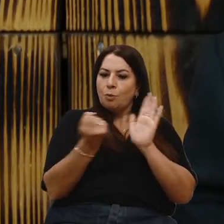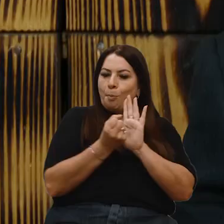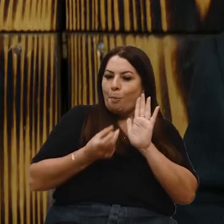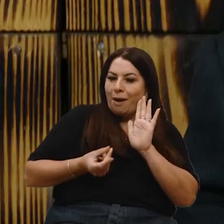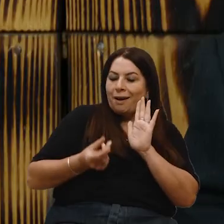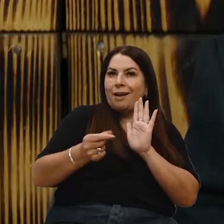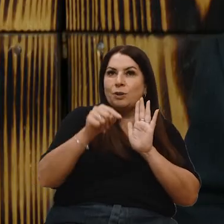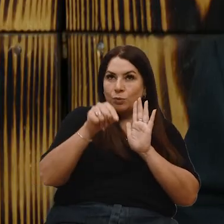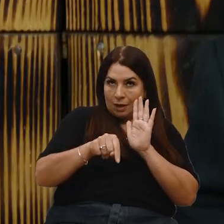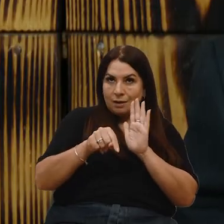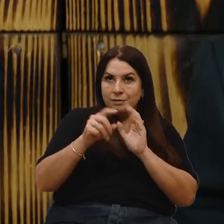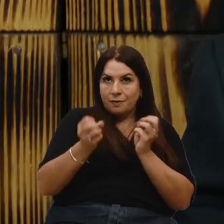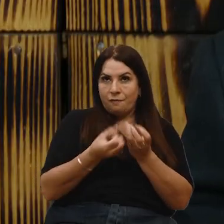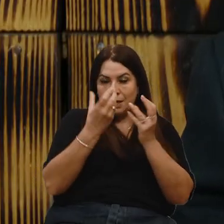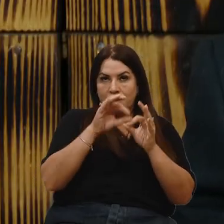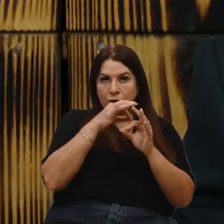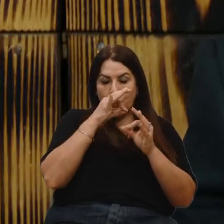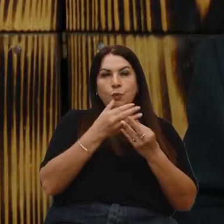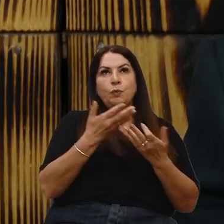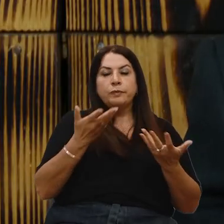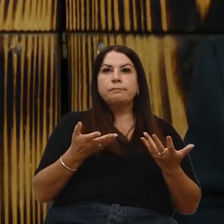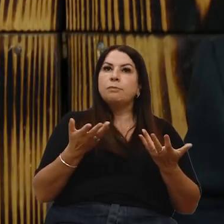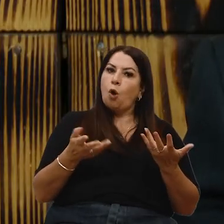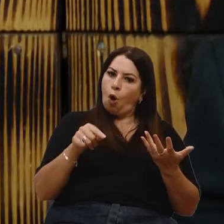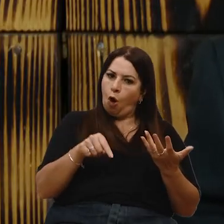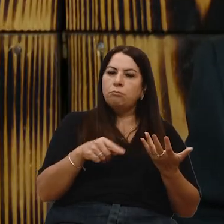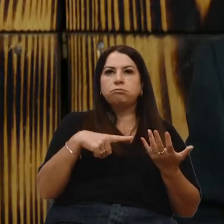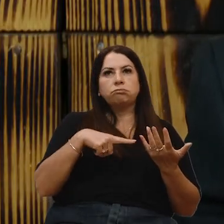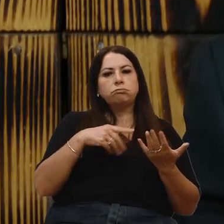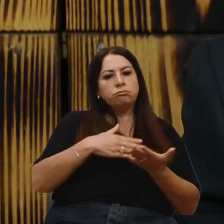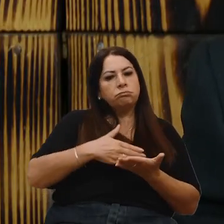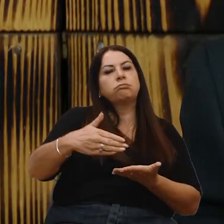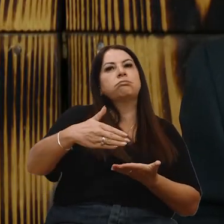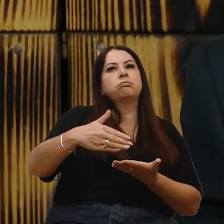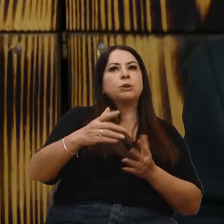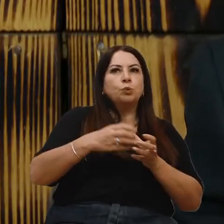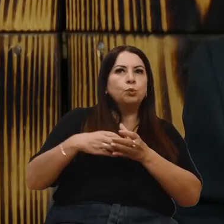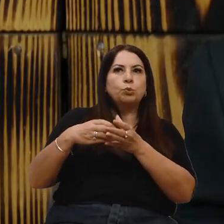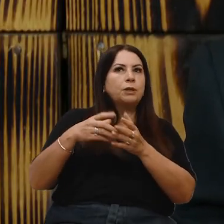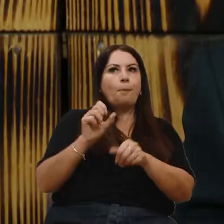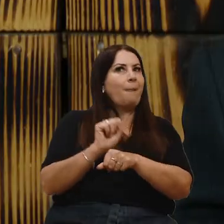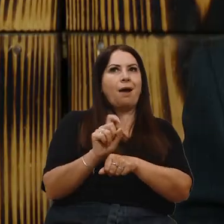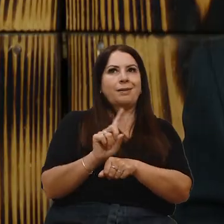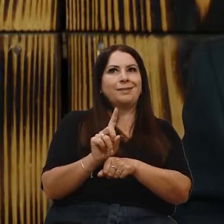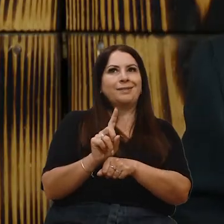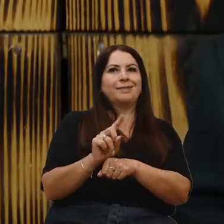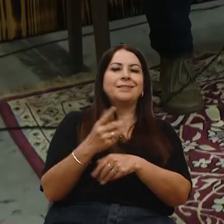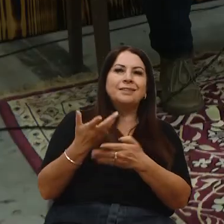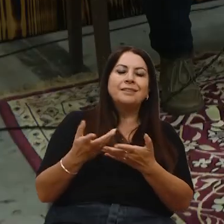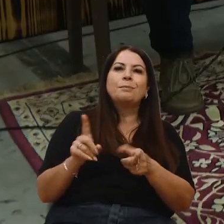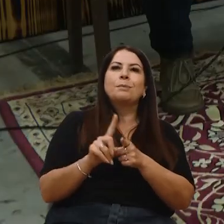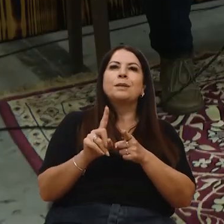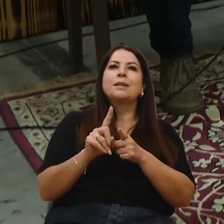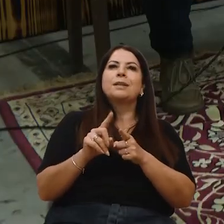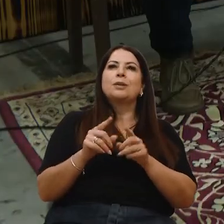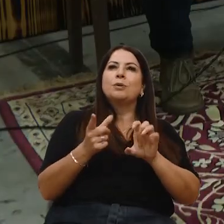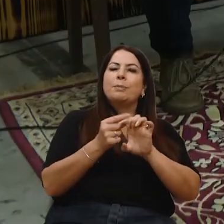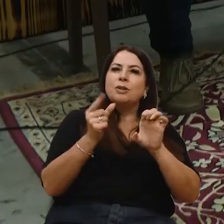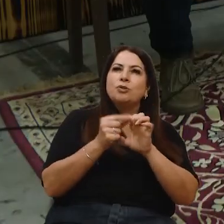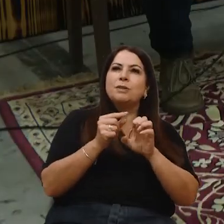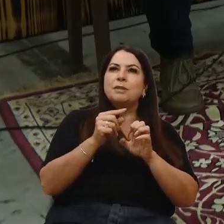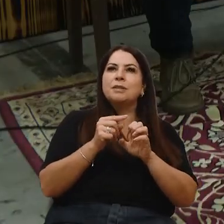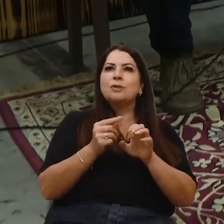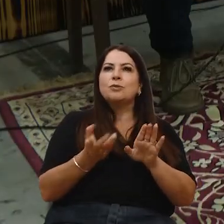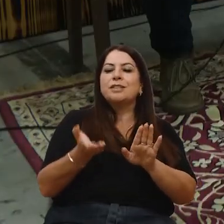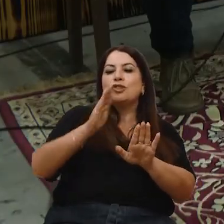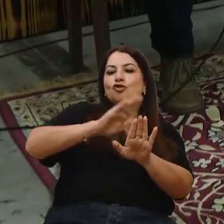um legado desta edição, no sentido de que, olha, está dado um impulso e o turismo não pare, sobretudo com